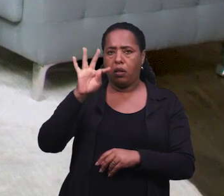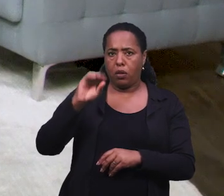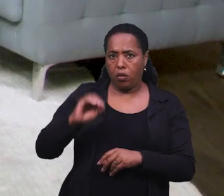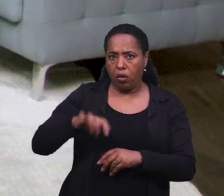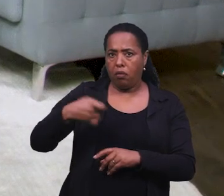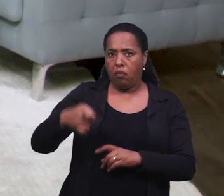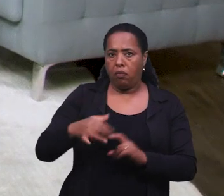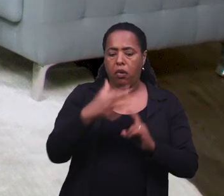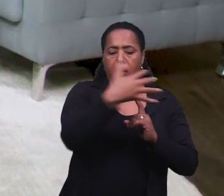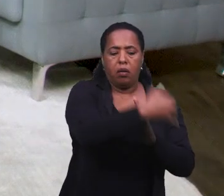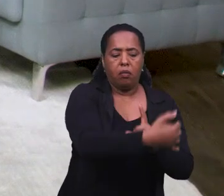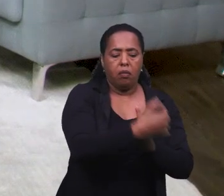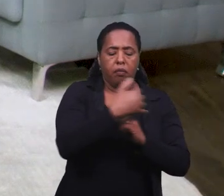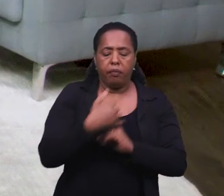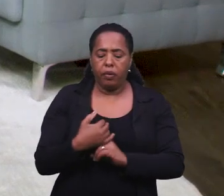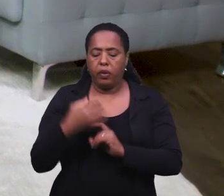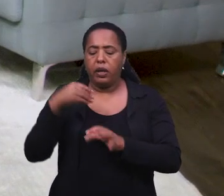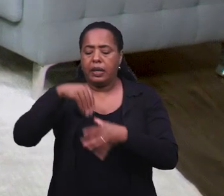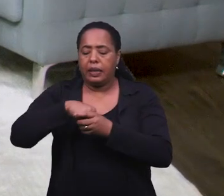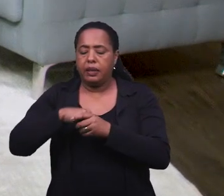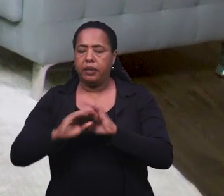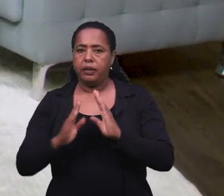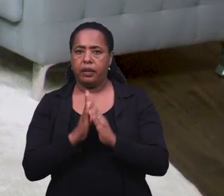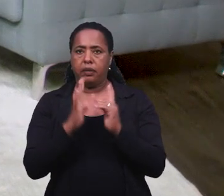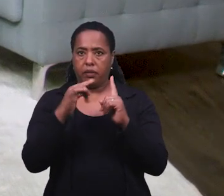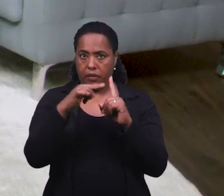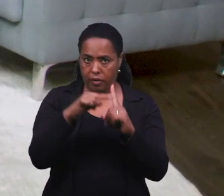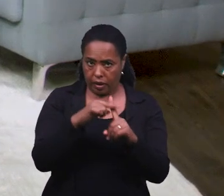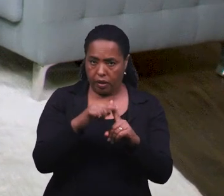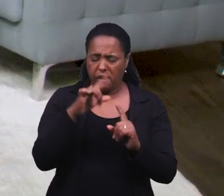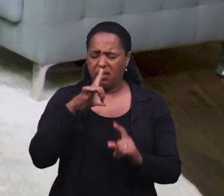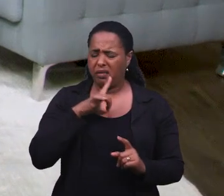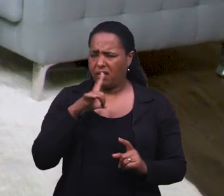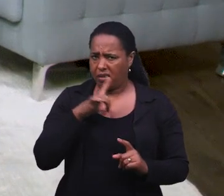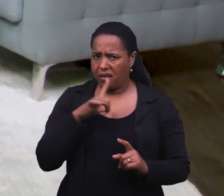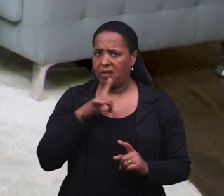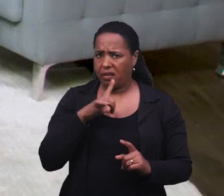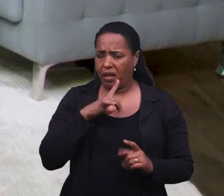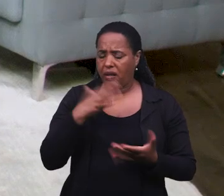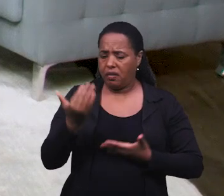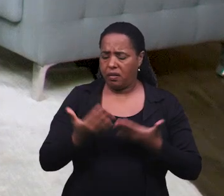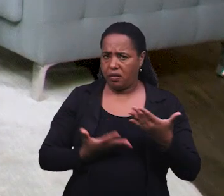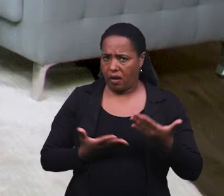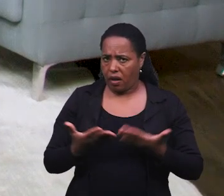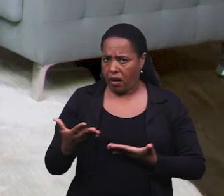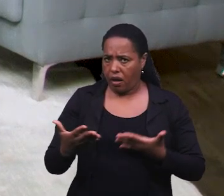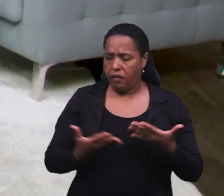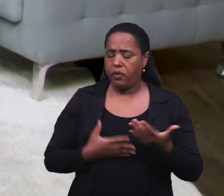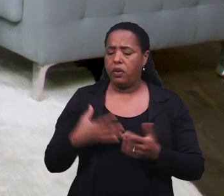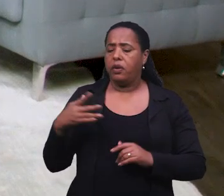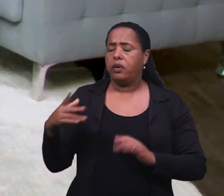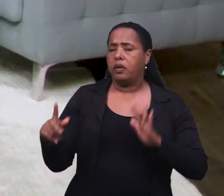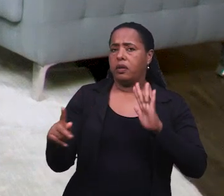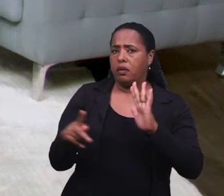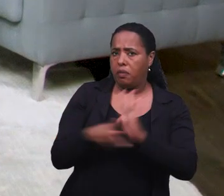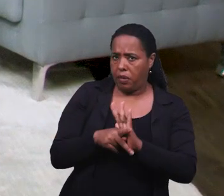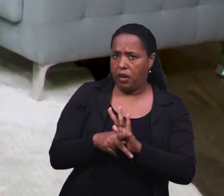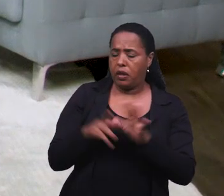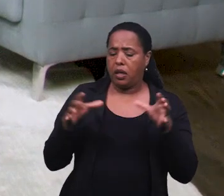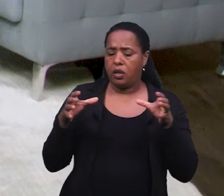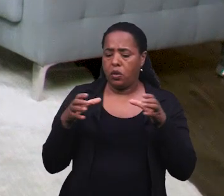foi citado aqui, que eles são usados nos dons, que eles limpam a igreja, que eles vão para a visita, que eles cantam no grupo de